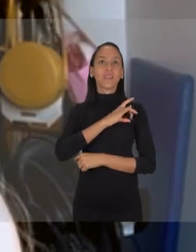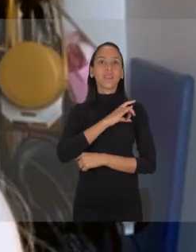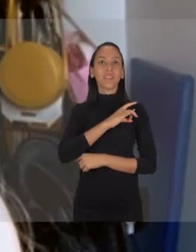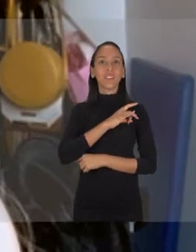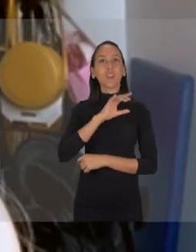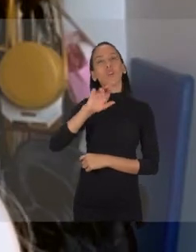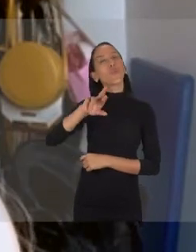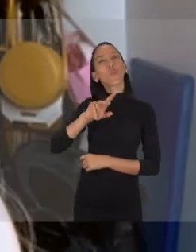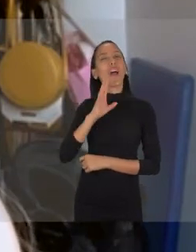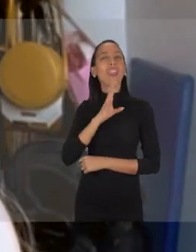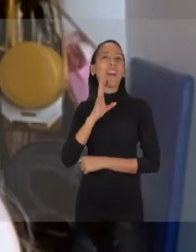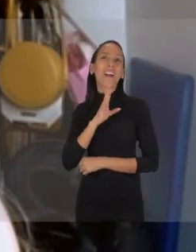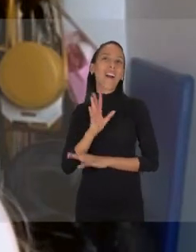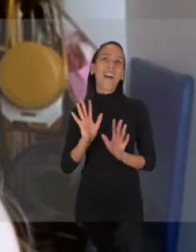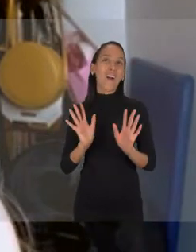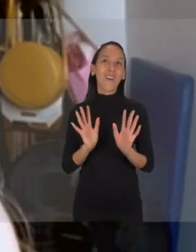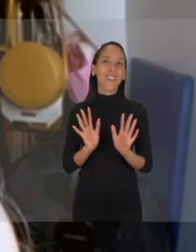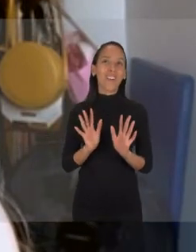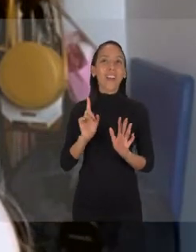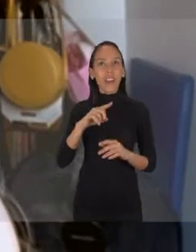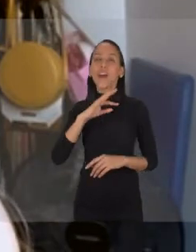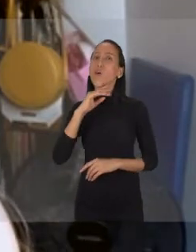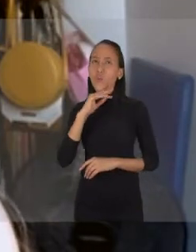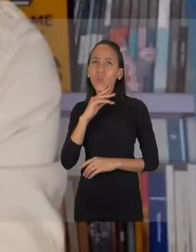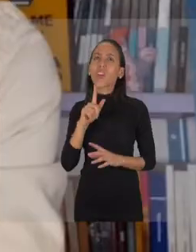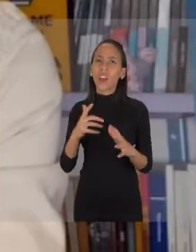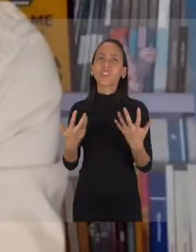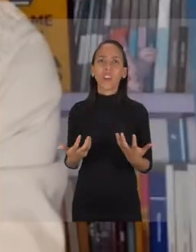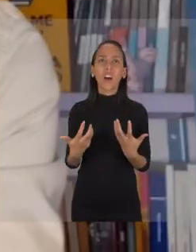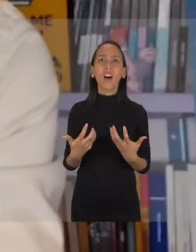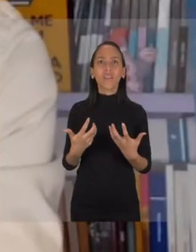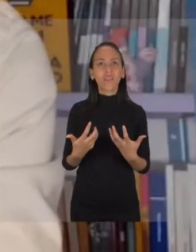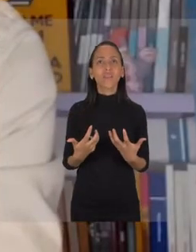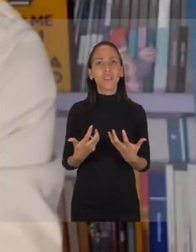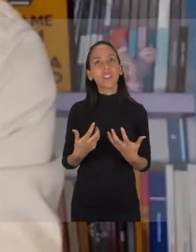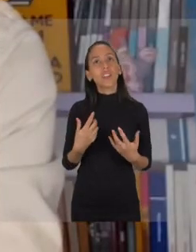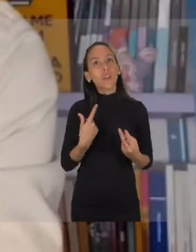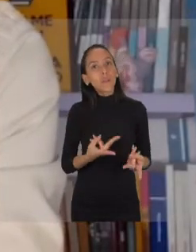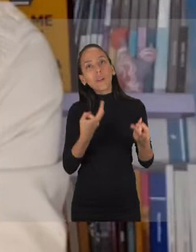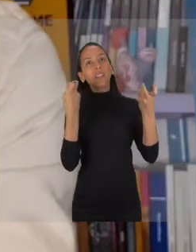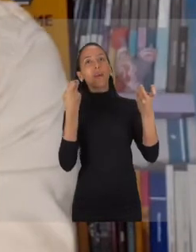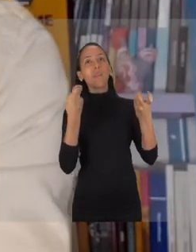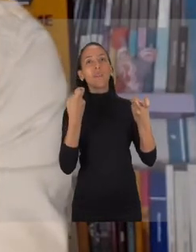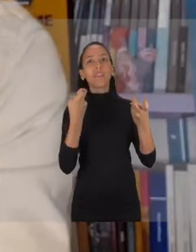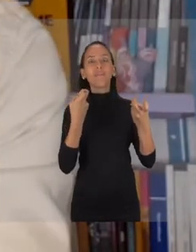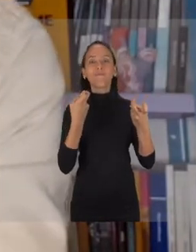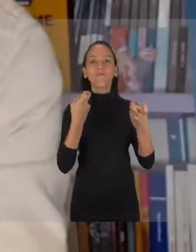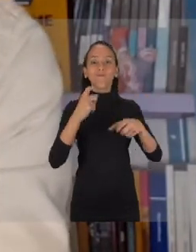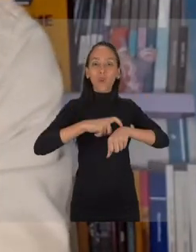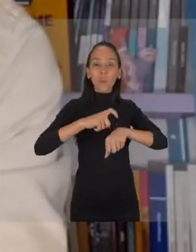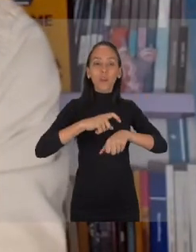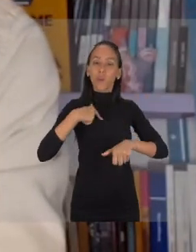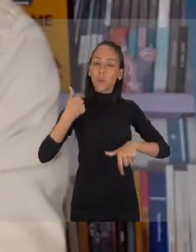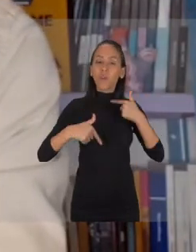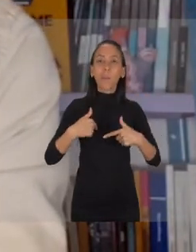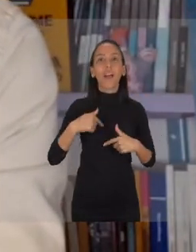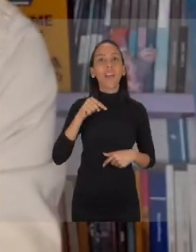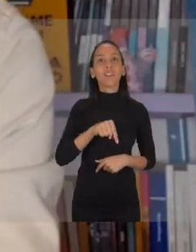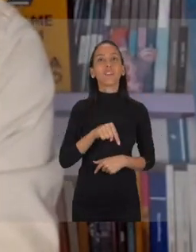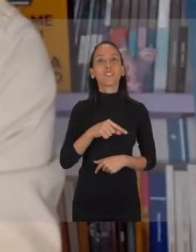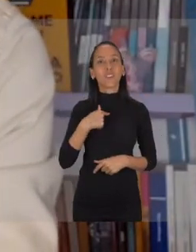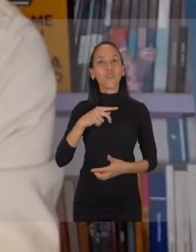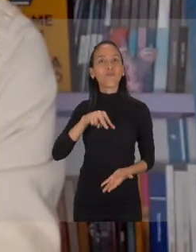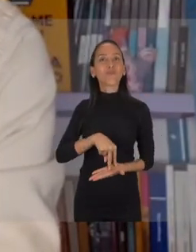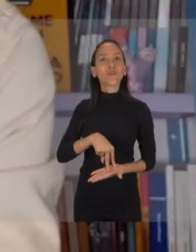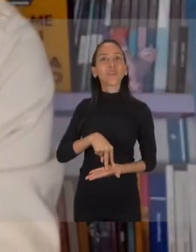é legal, assim, é ruim, é chato. Na virada do curso, eu percebi que esse é o meu lugar, eu preciso assumir